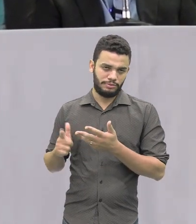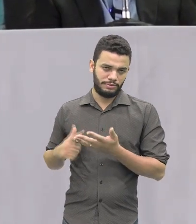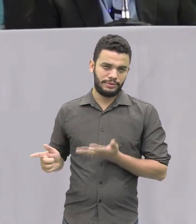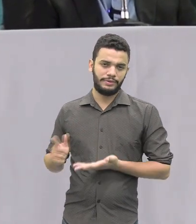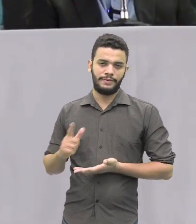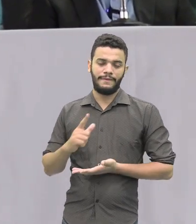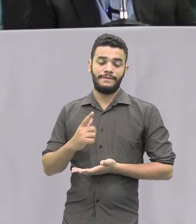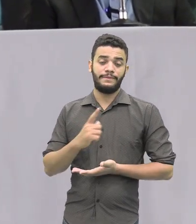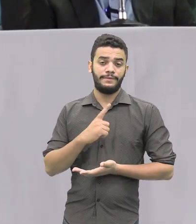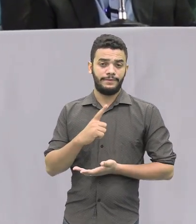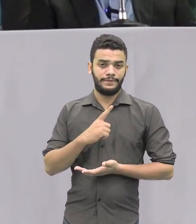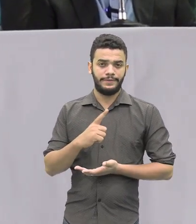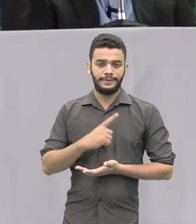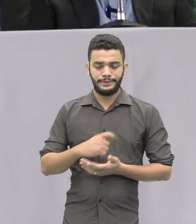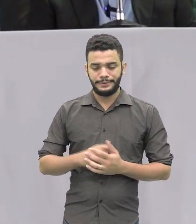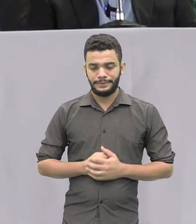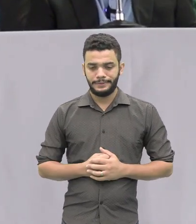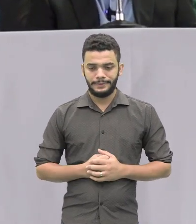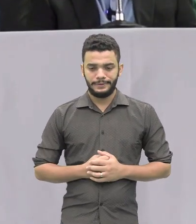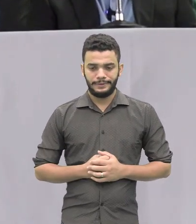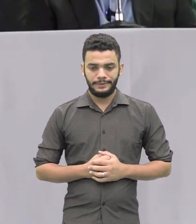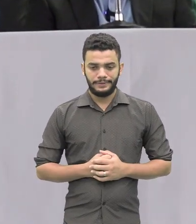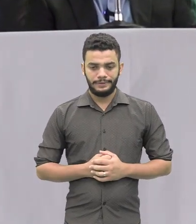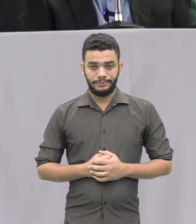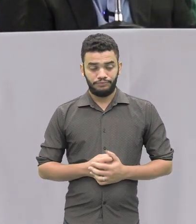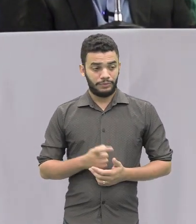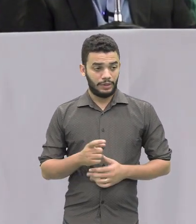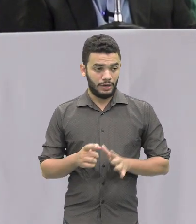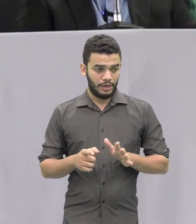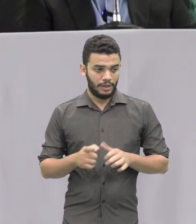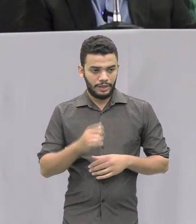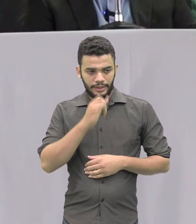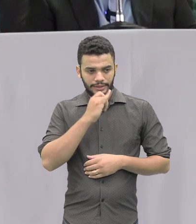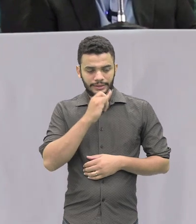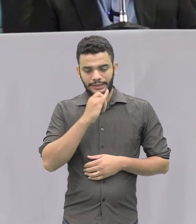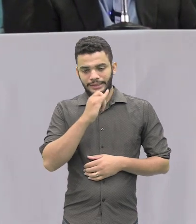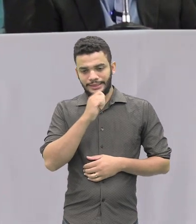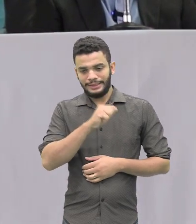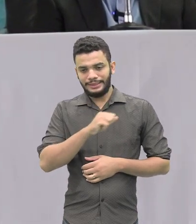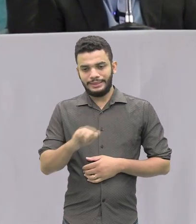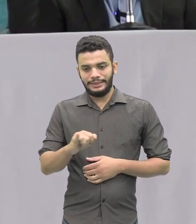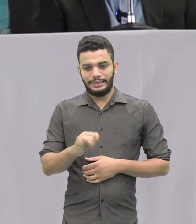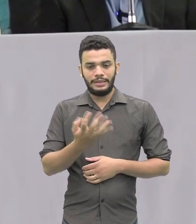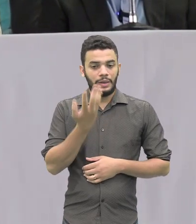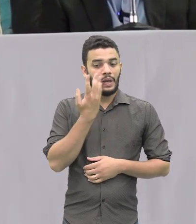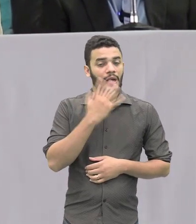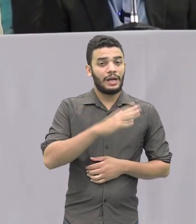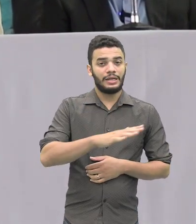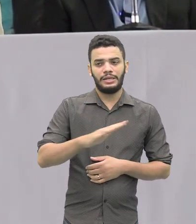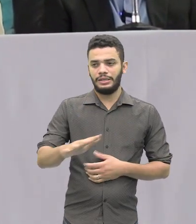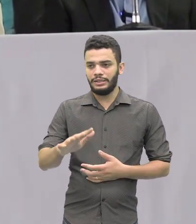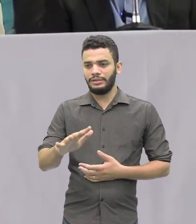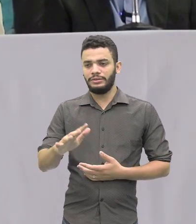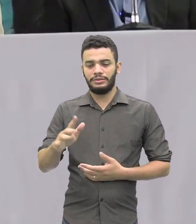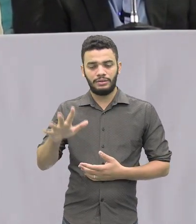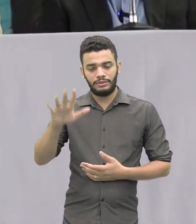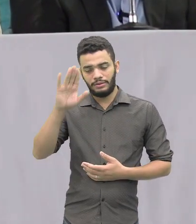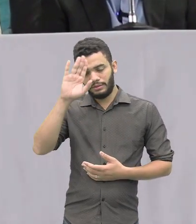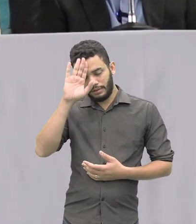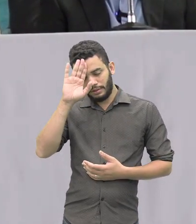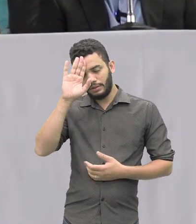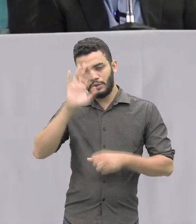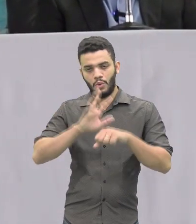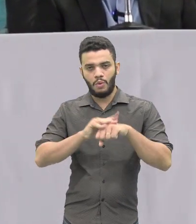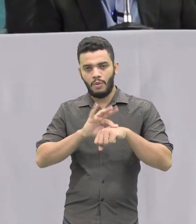na nossa região vocês terem ideia questão de uma criança passar mal ela tinha que ir para outra cidade através de